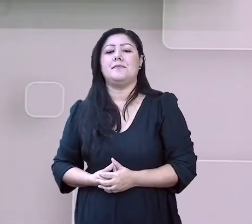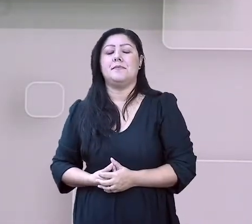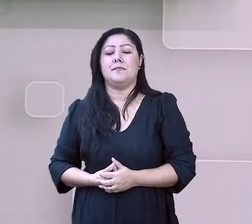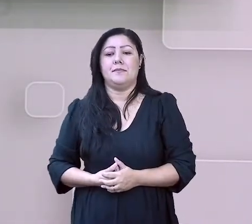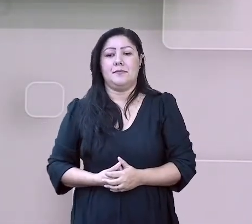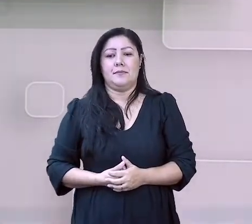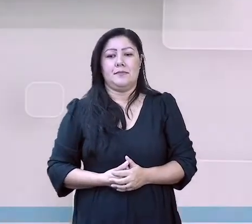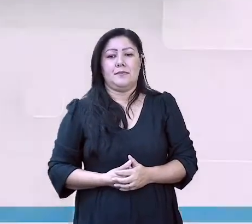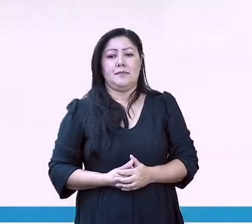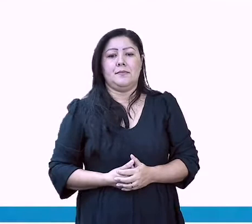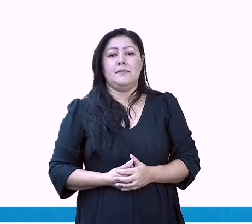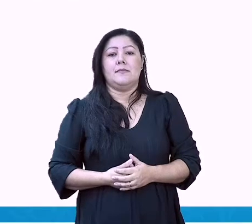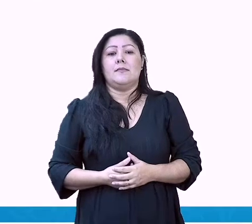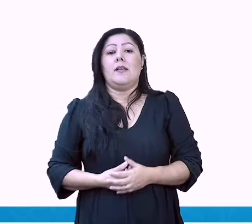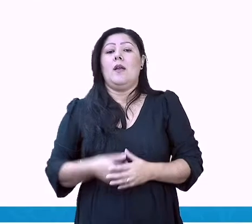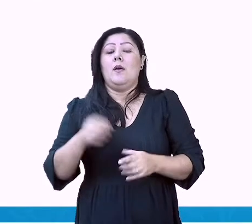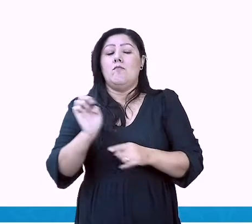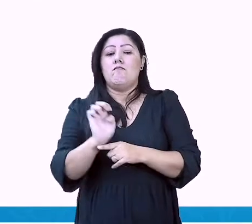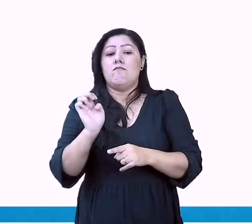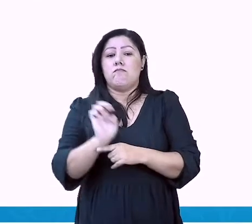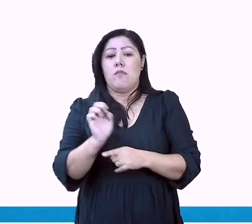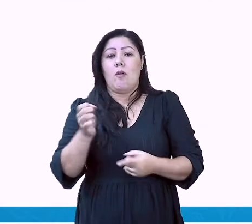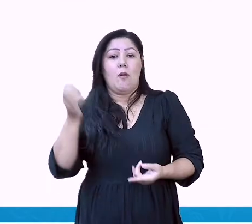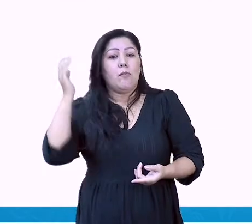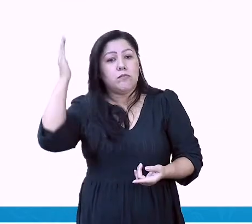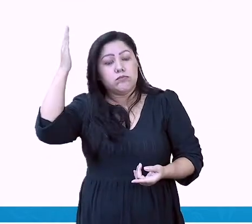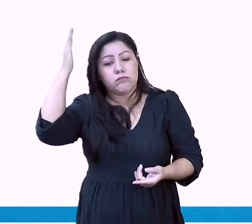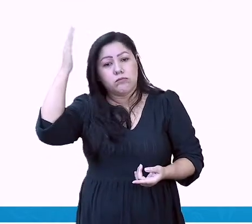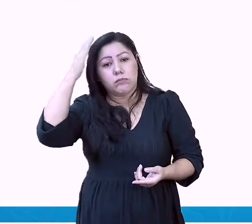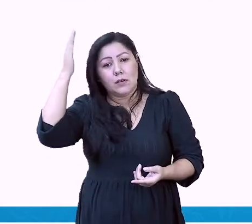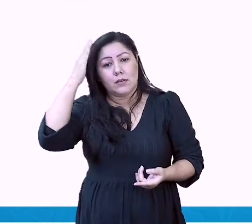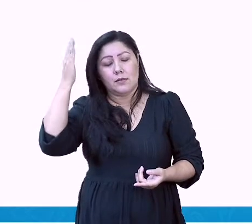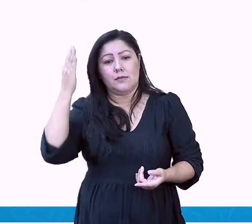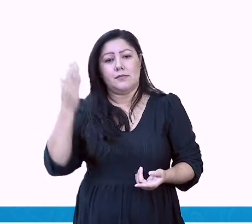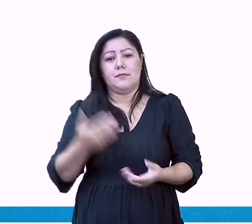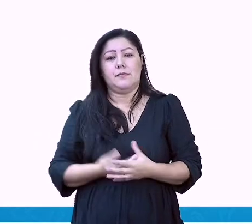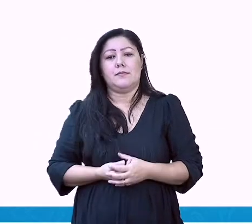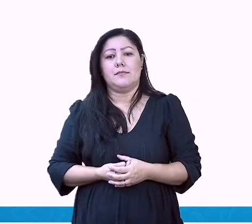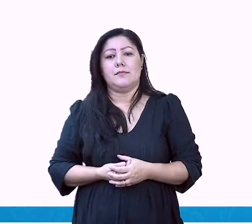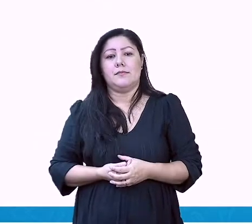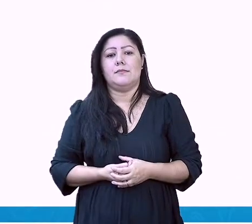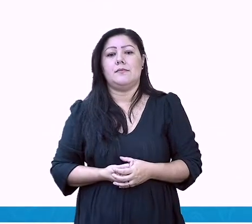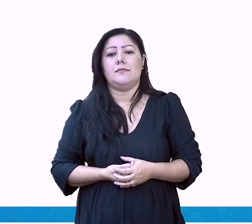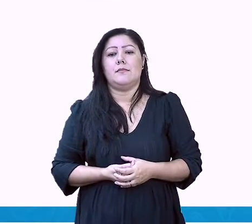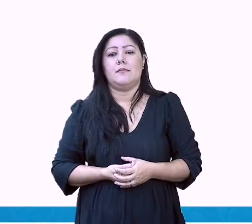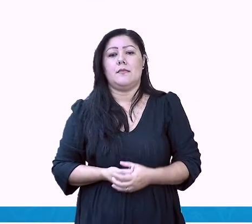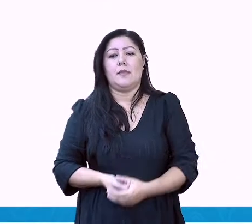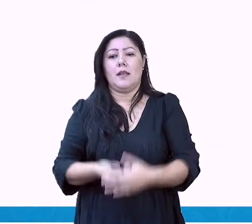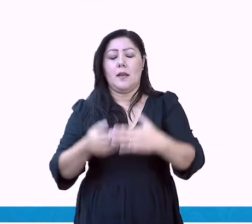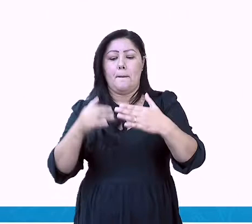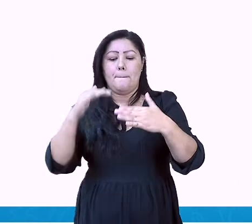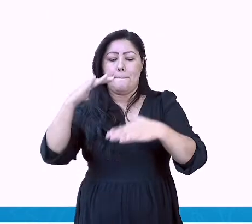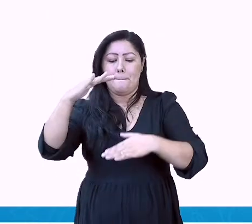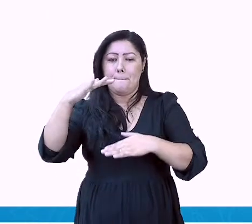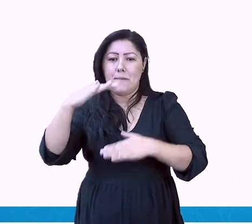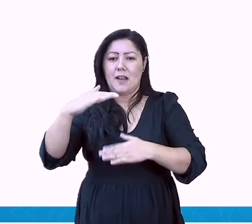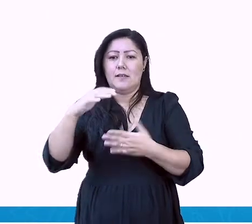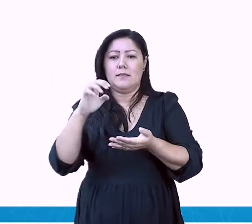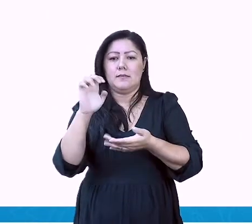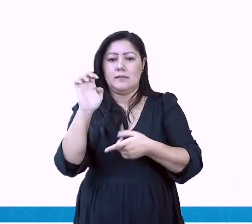O Paraná, cerca de metade do estado, era recoberto por essa